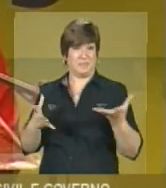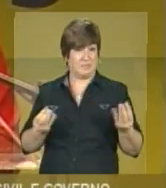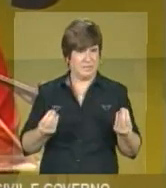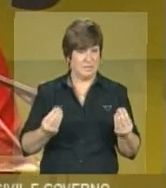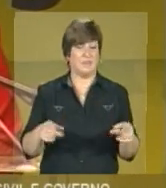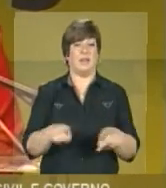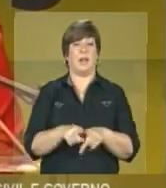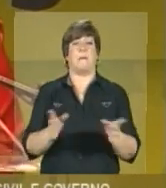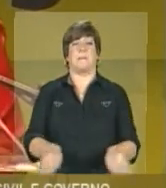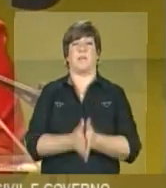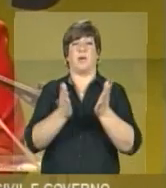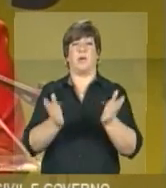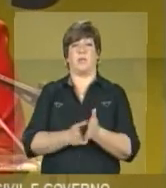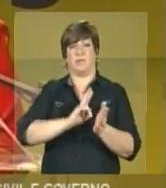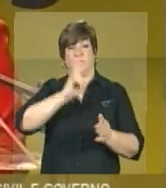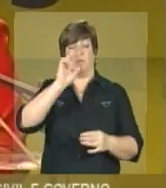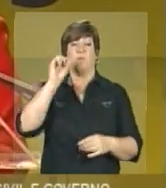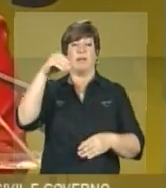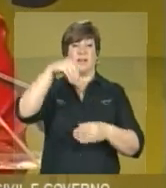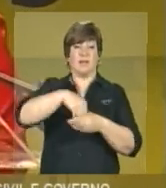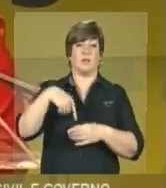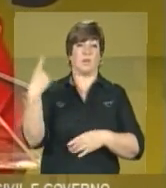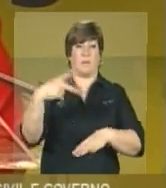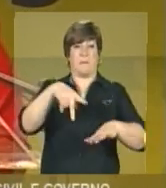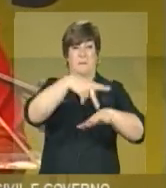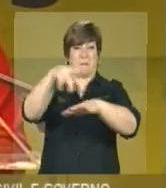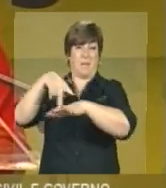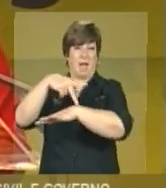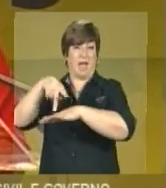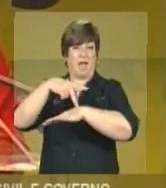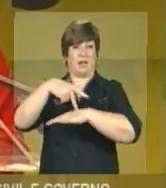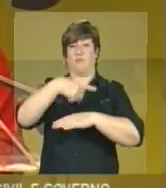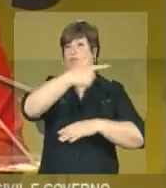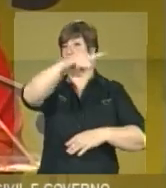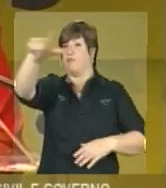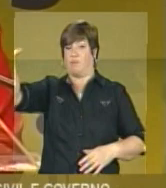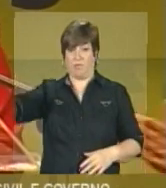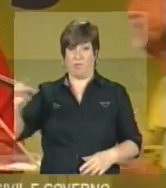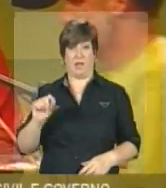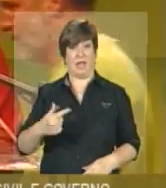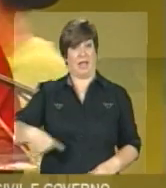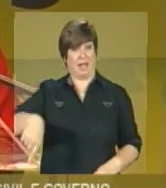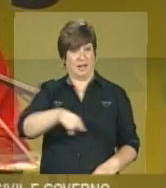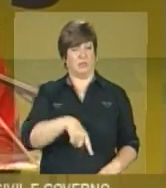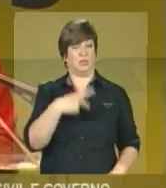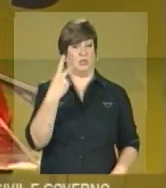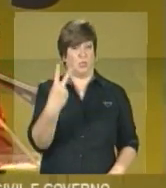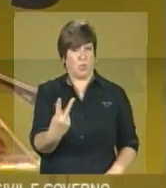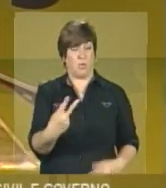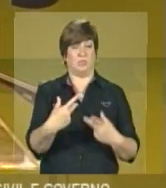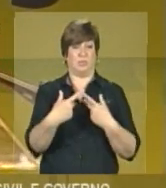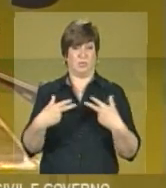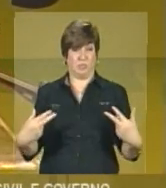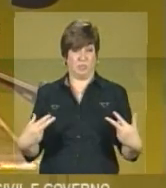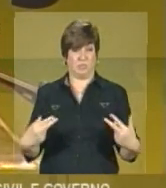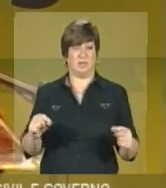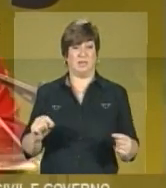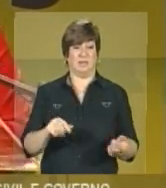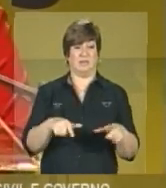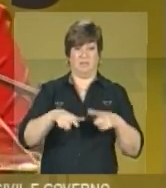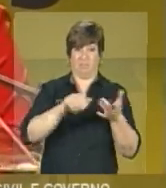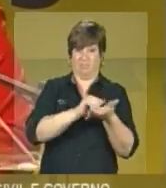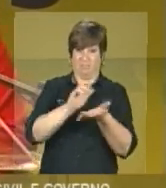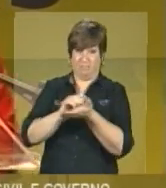da pobreza nos países pelo mundo afora. Esses dois fenômenos,